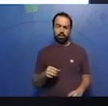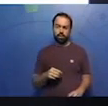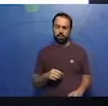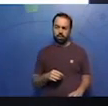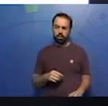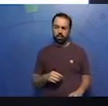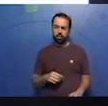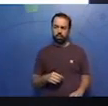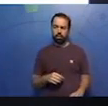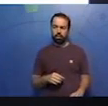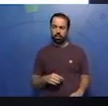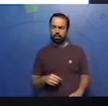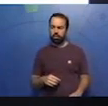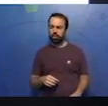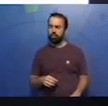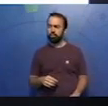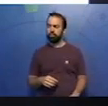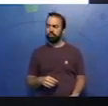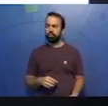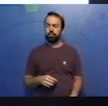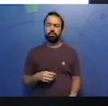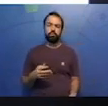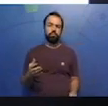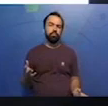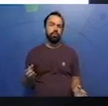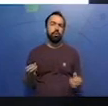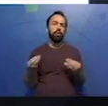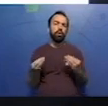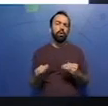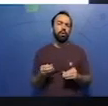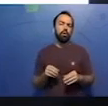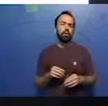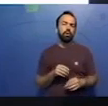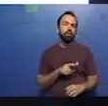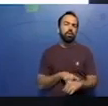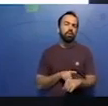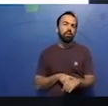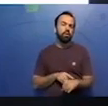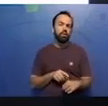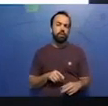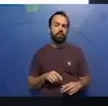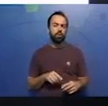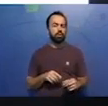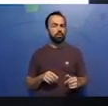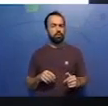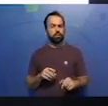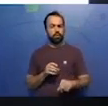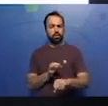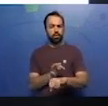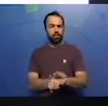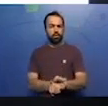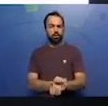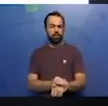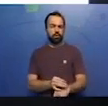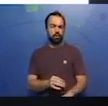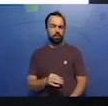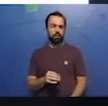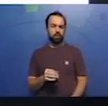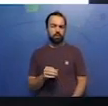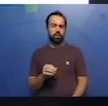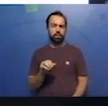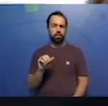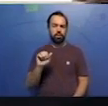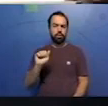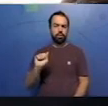analógico se ele só tem a numeração até o 12? Então, como eu vou saber que são 21, 22, se ele